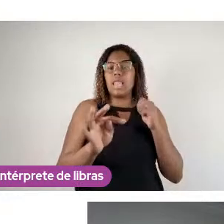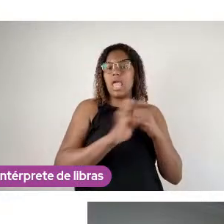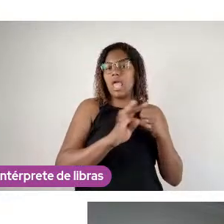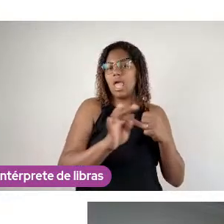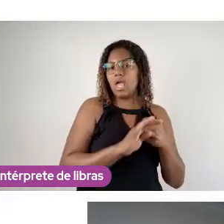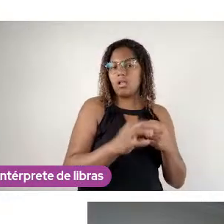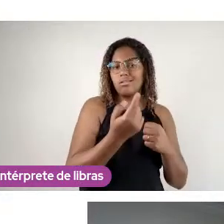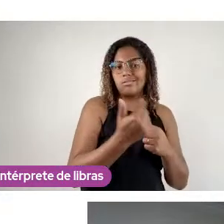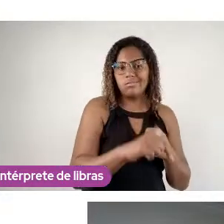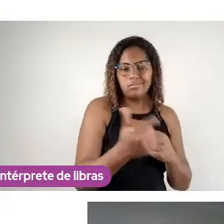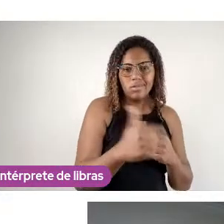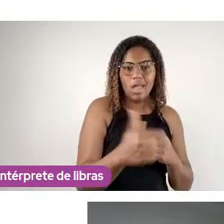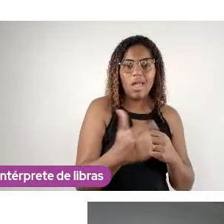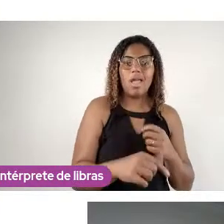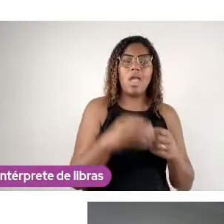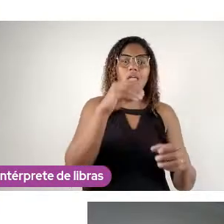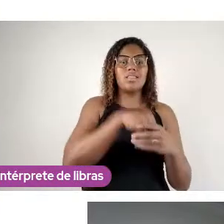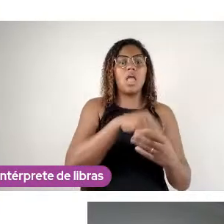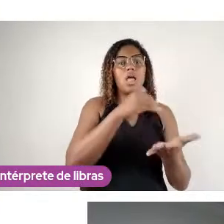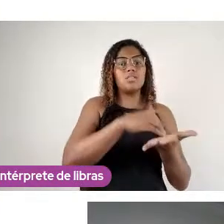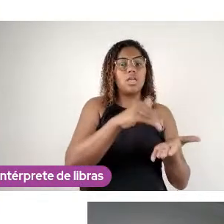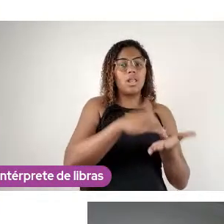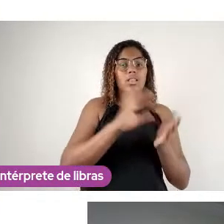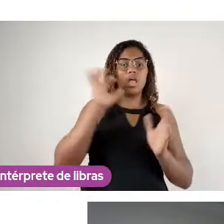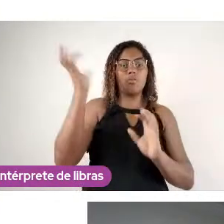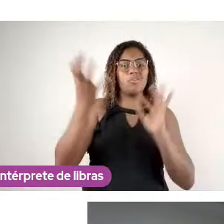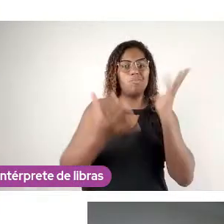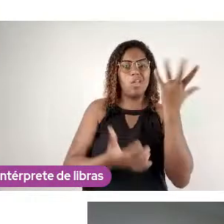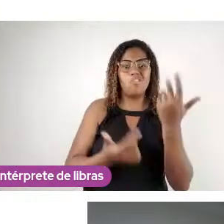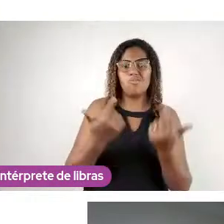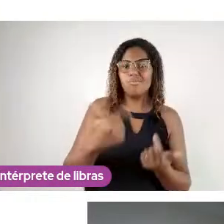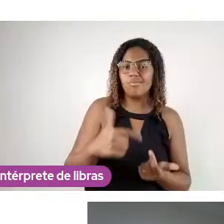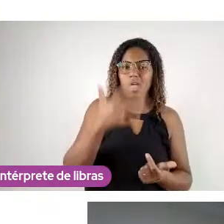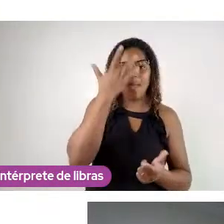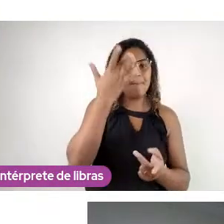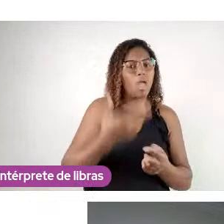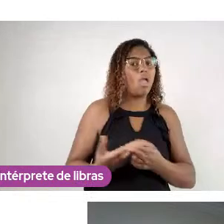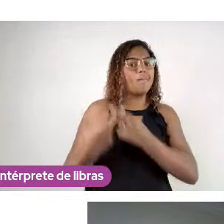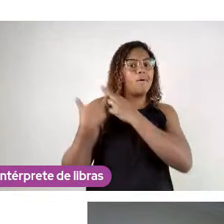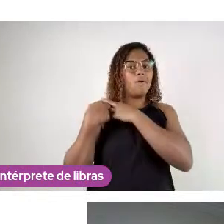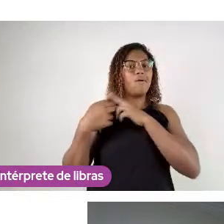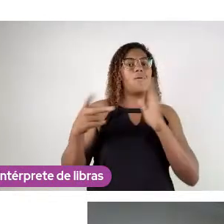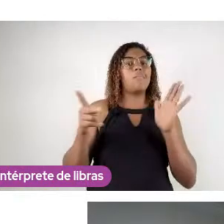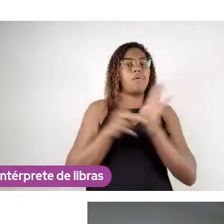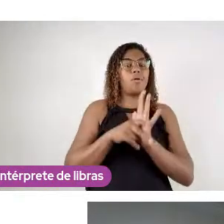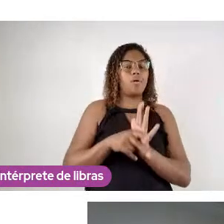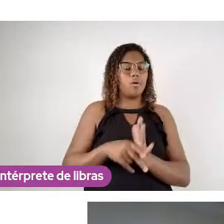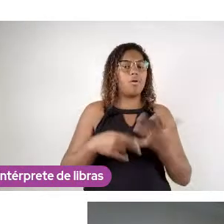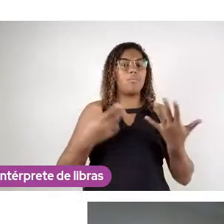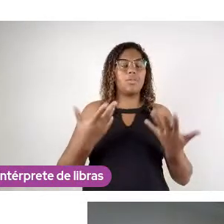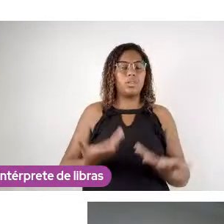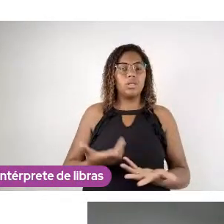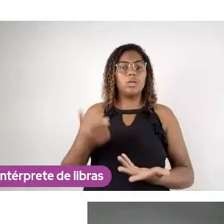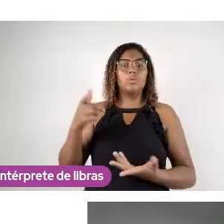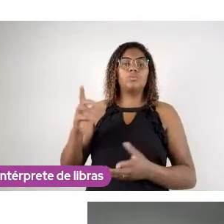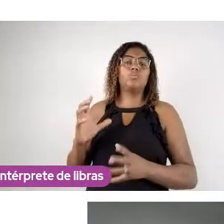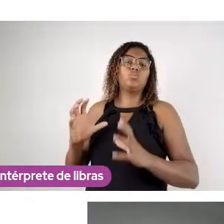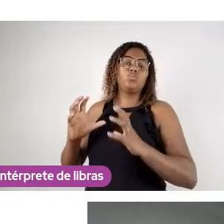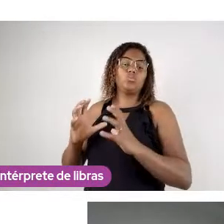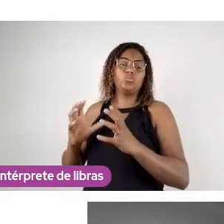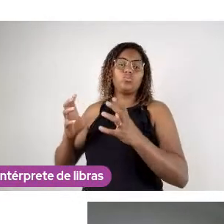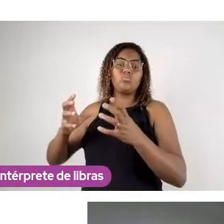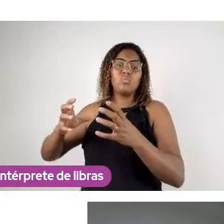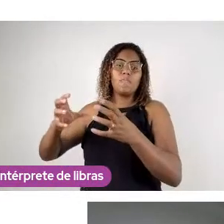própria Secretaria de Meio Ambiente. Como eu disse anteriormente, o núcleo de vida marinha é de fato, realmente, historicamente, o